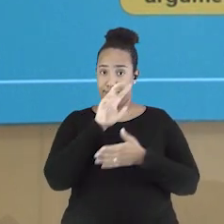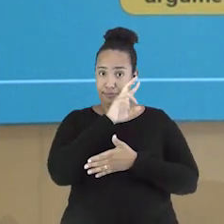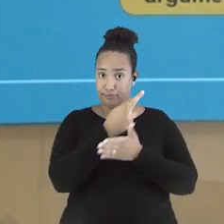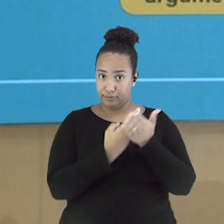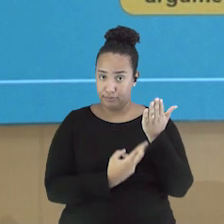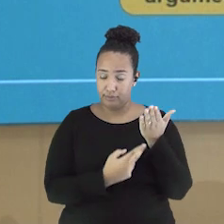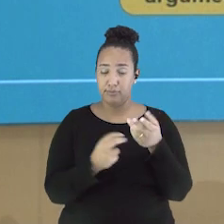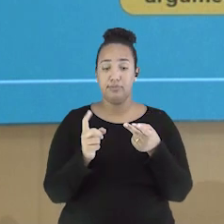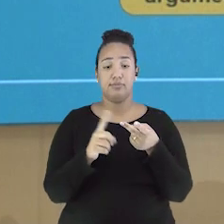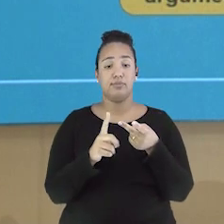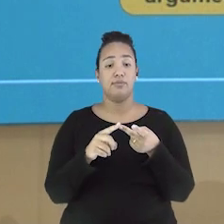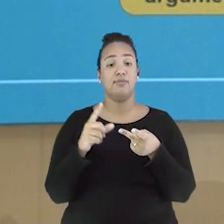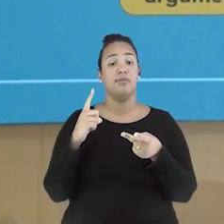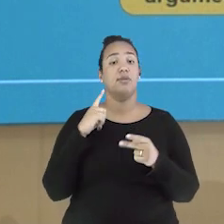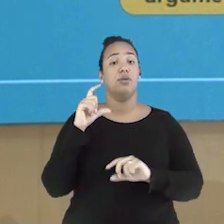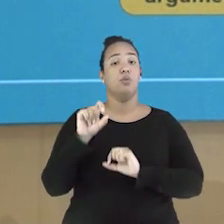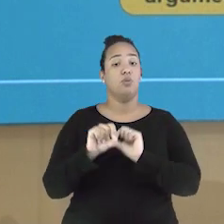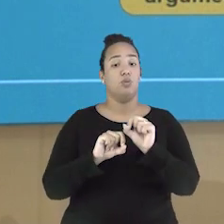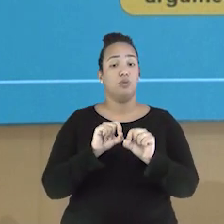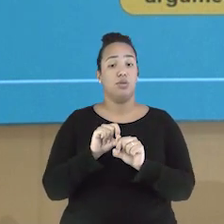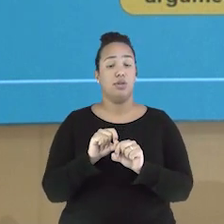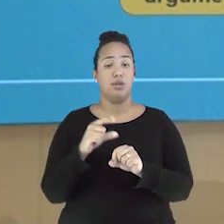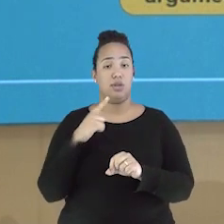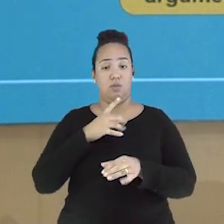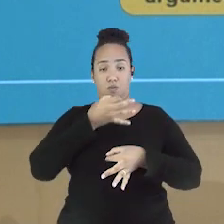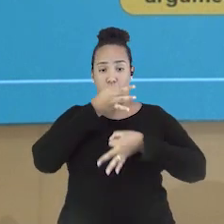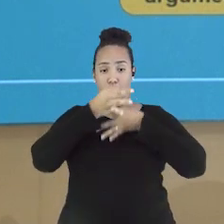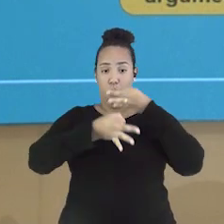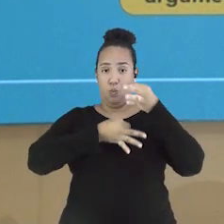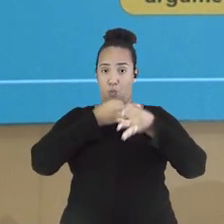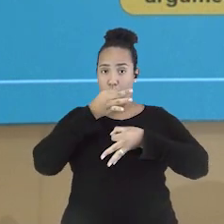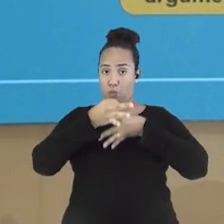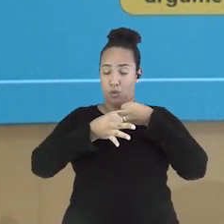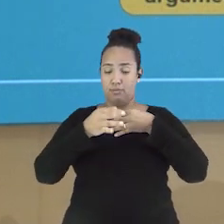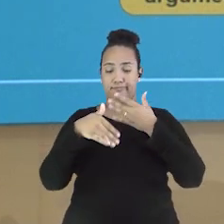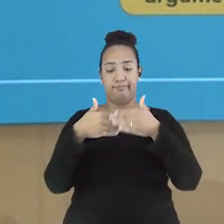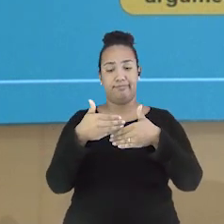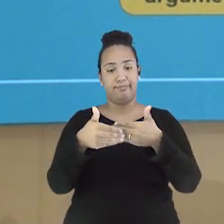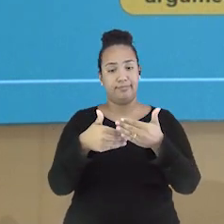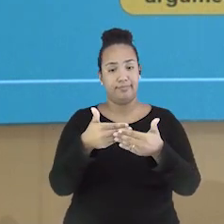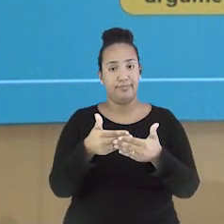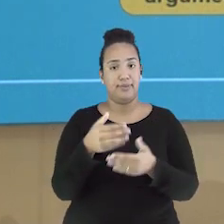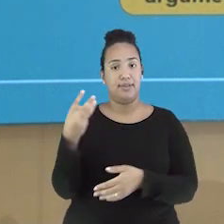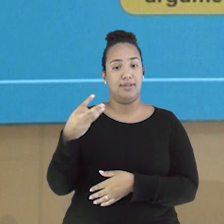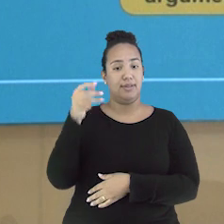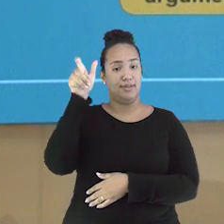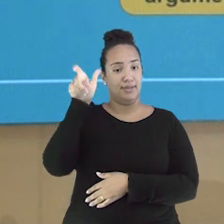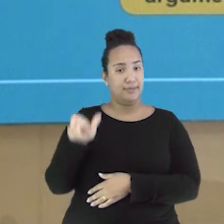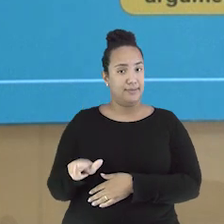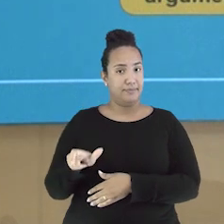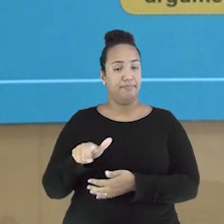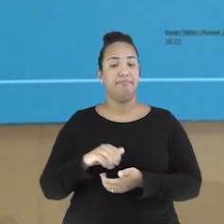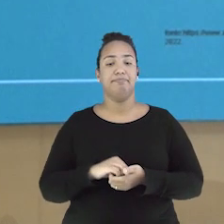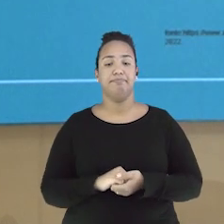dissertativa argumentativa, temos a elaboração de uma argumentação com opinião desenvolvida em terceira pessoa.